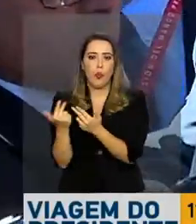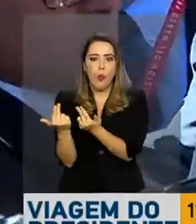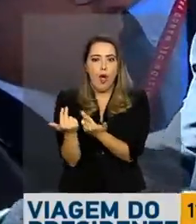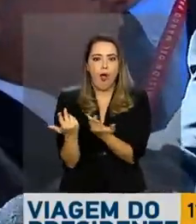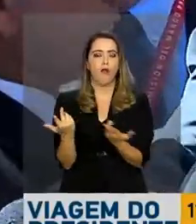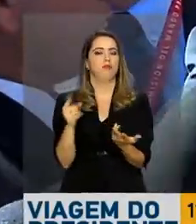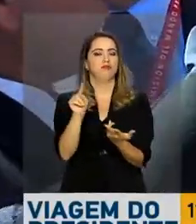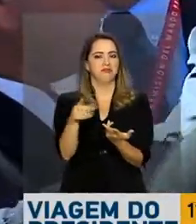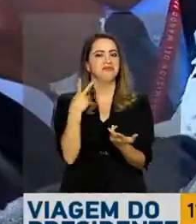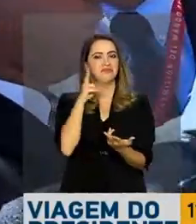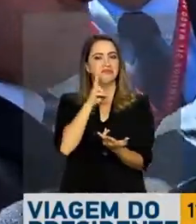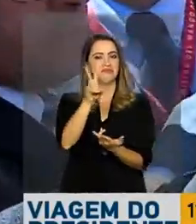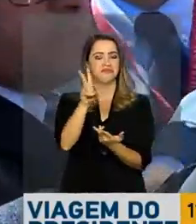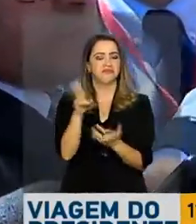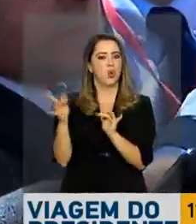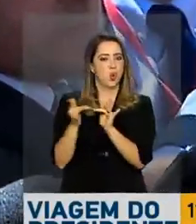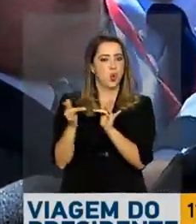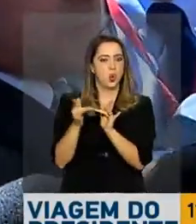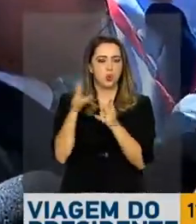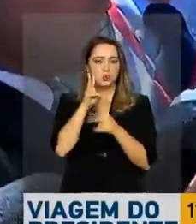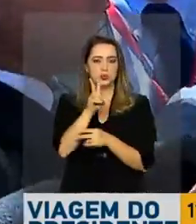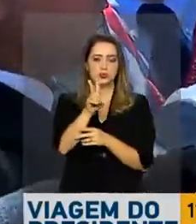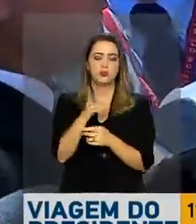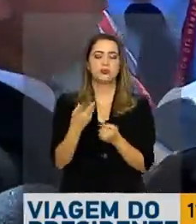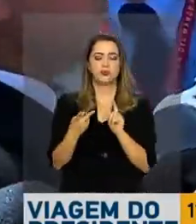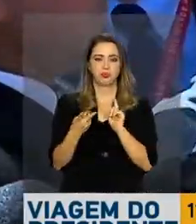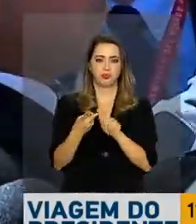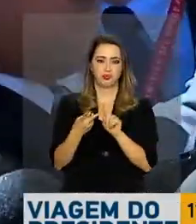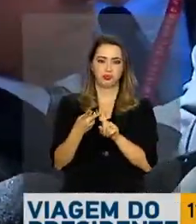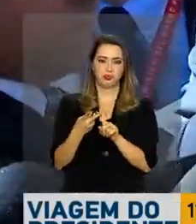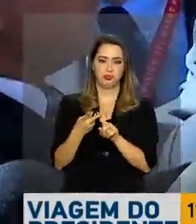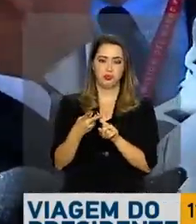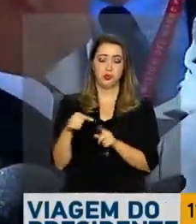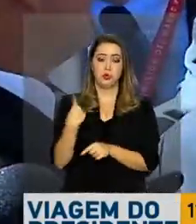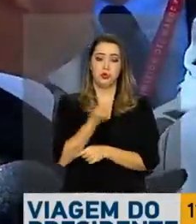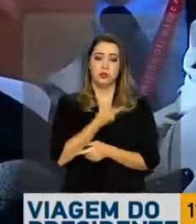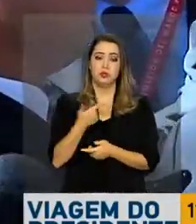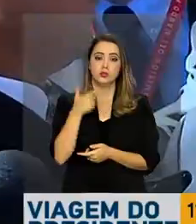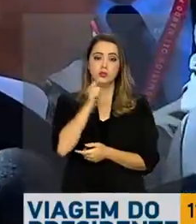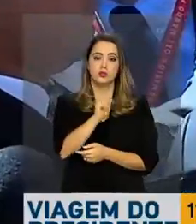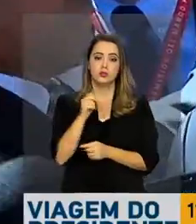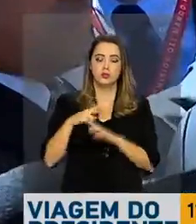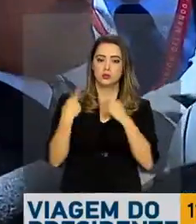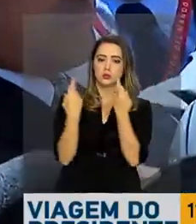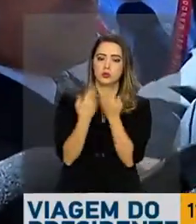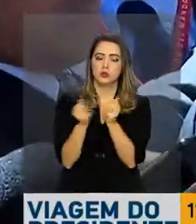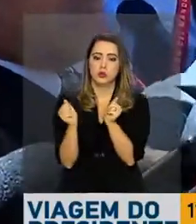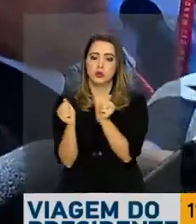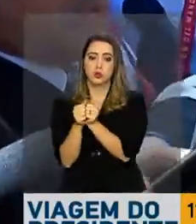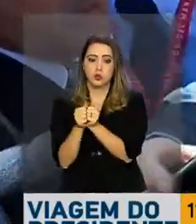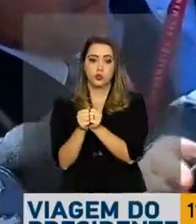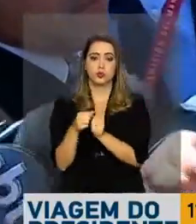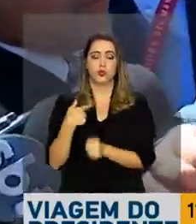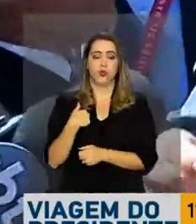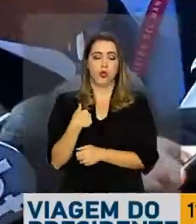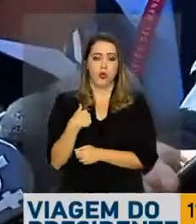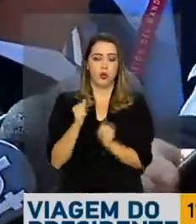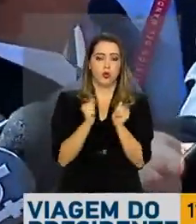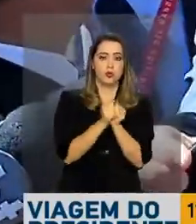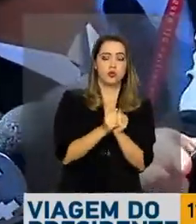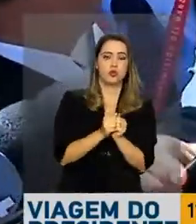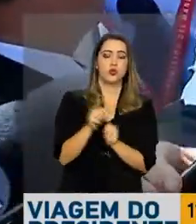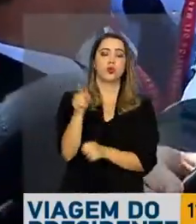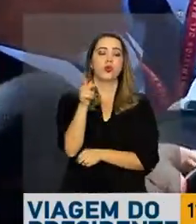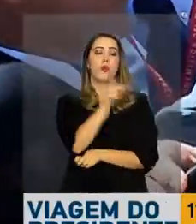primeiro fato que eu quero registrar. O segundo fato é que nós aproveitamos para fazer uma reunião, eu e o presidente Macri, sobre a